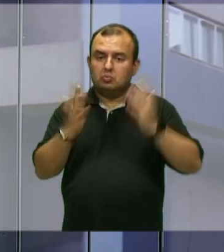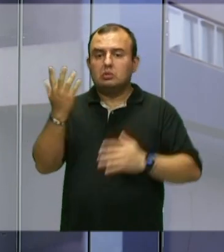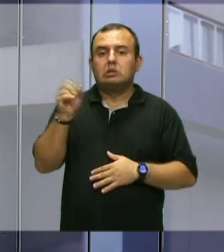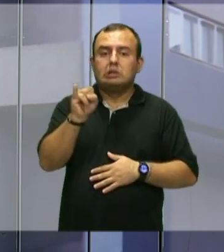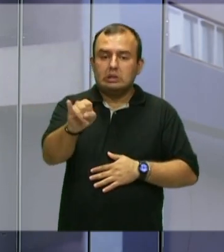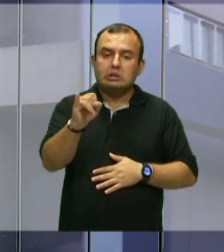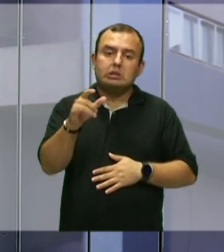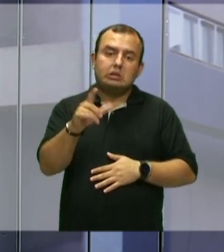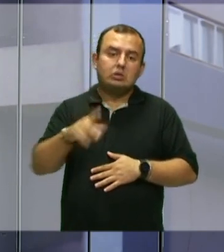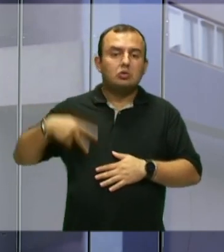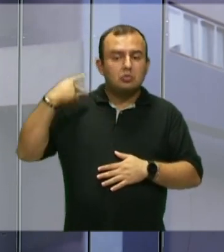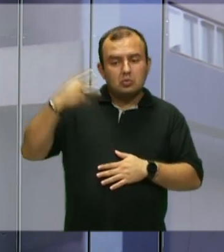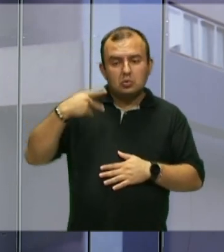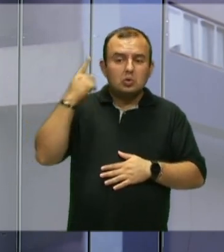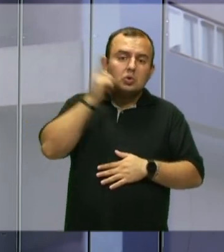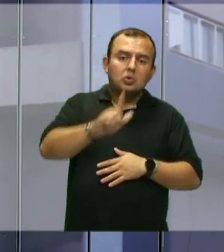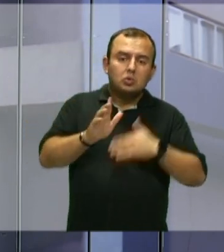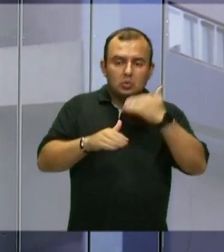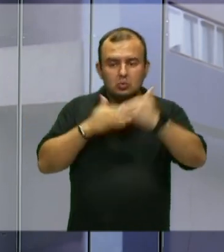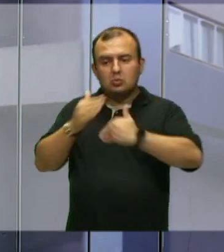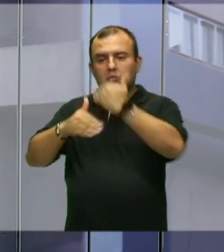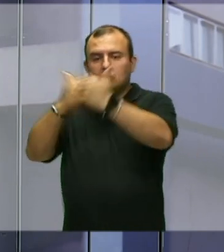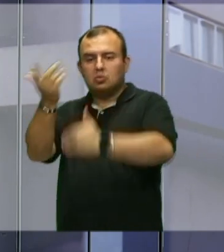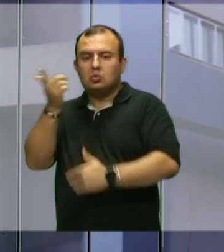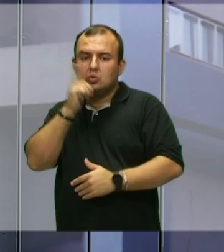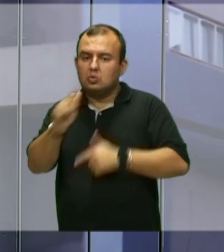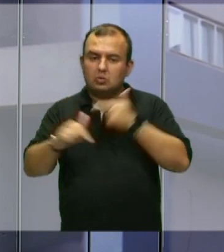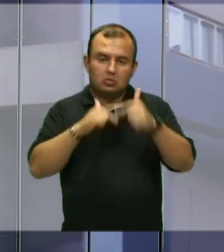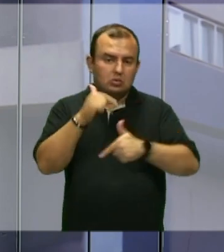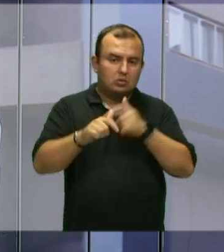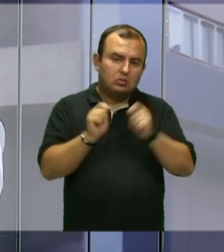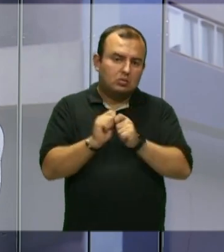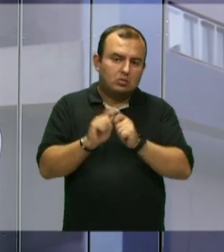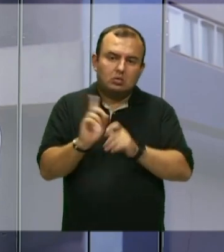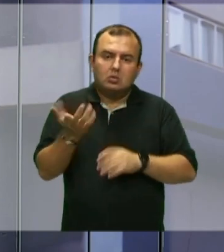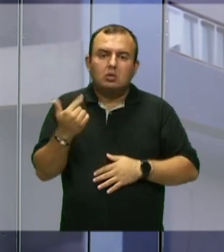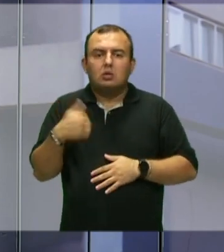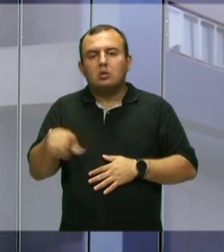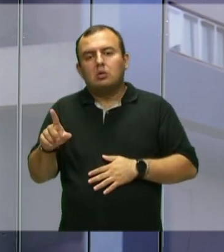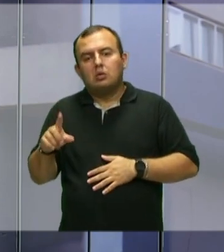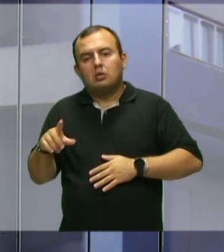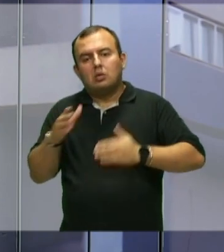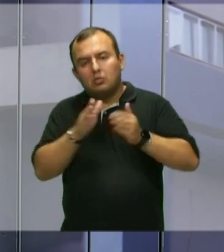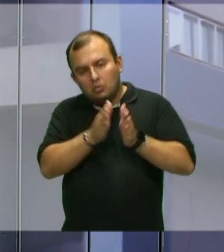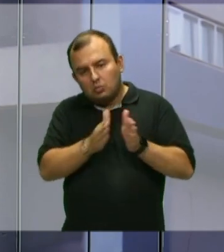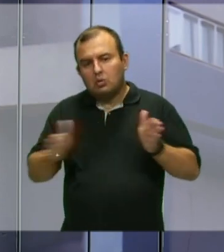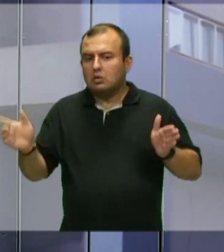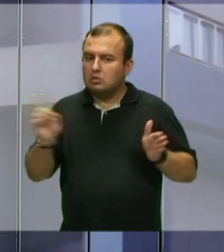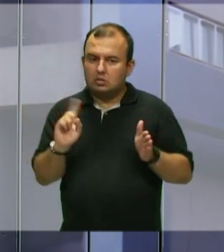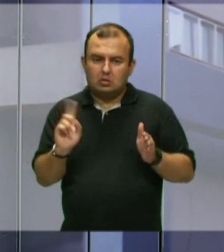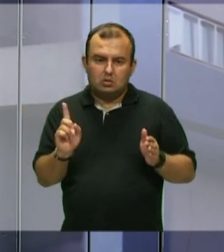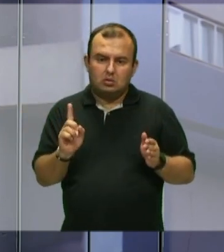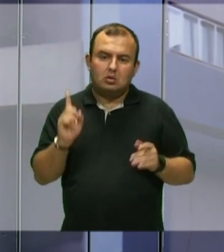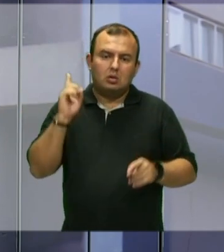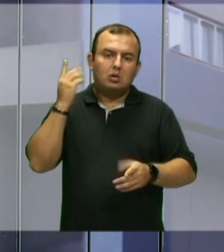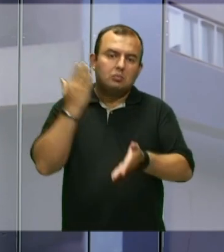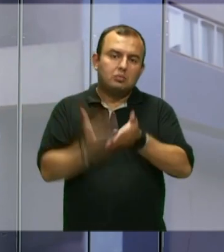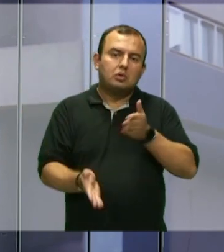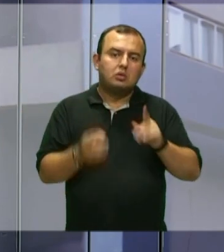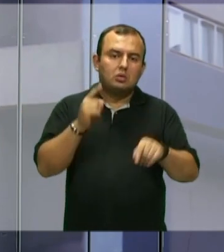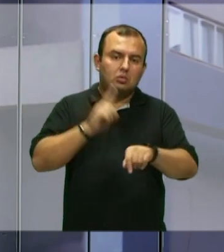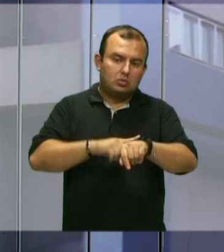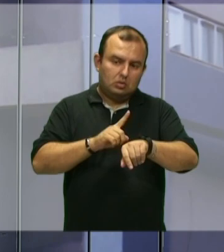o parlamentar não conseguiu avançar, não conseguiu fazer o seu trabalho, não foi por conta que não foi prorrogado, foi por conta que ele perdeu o seu